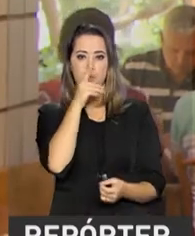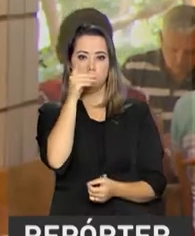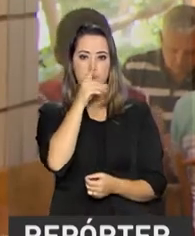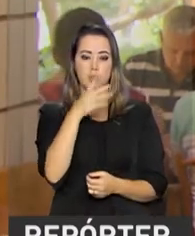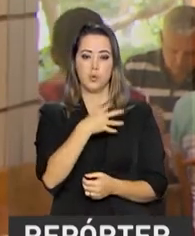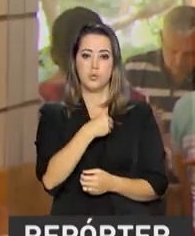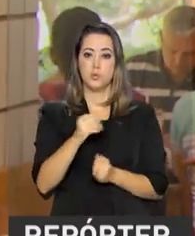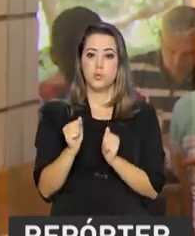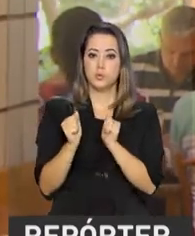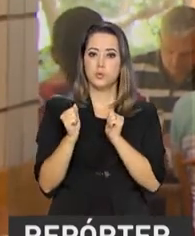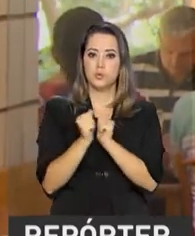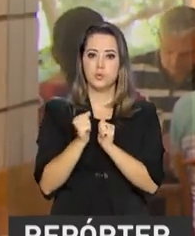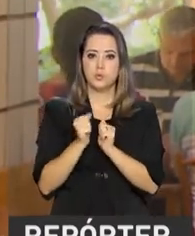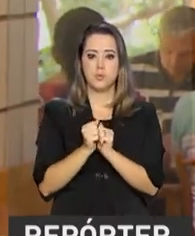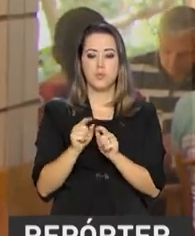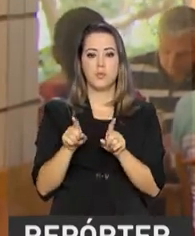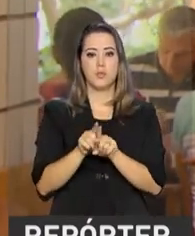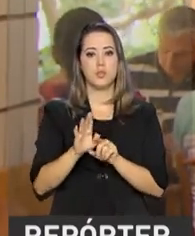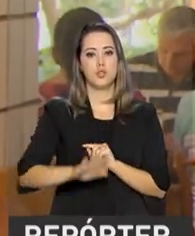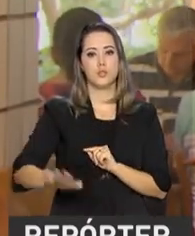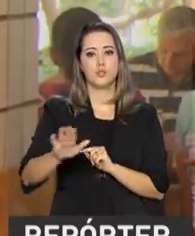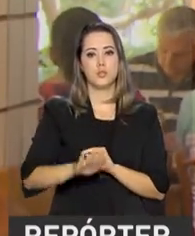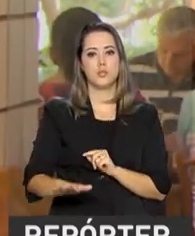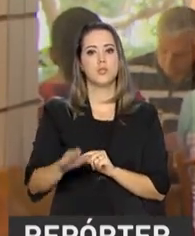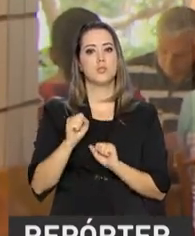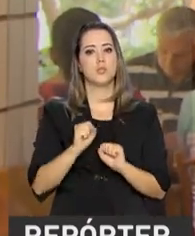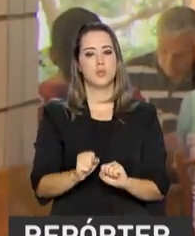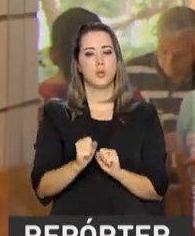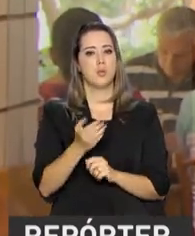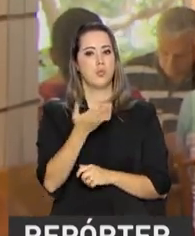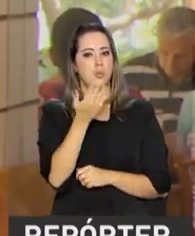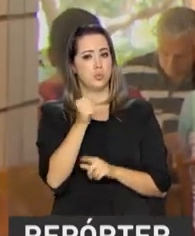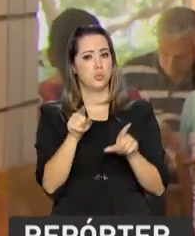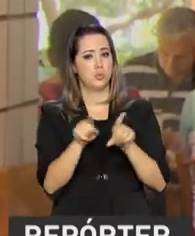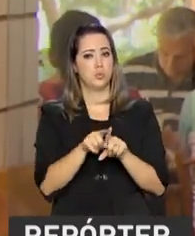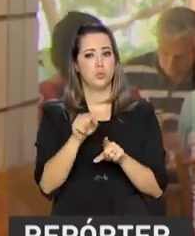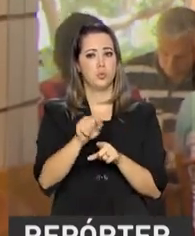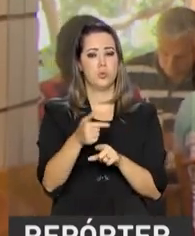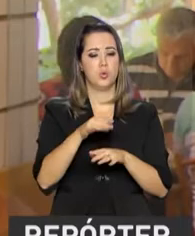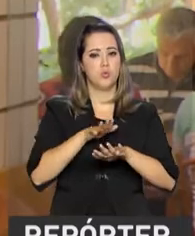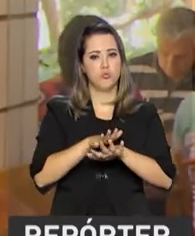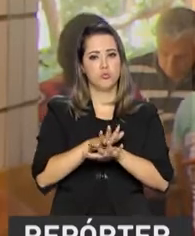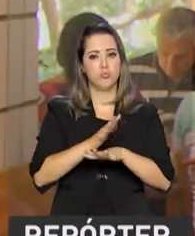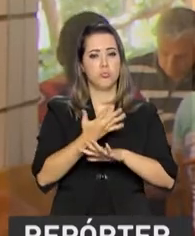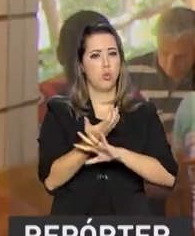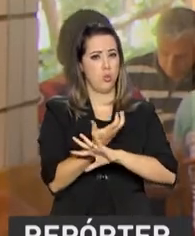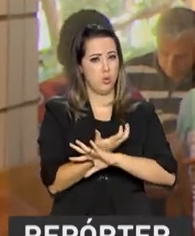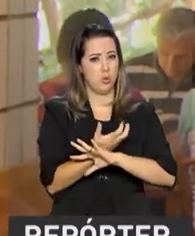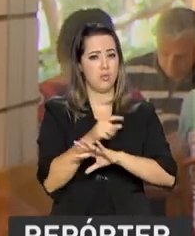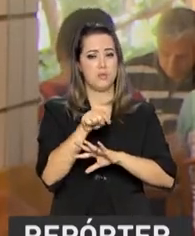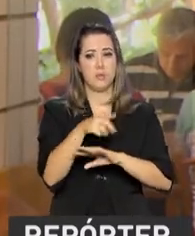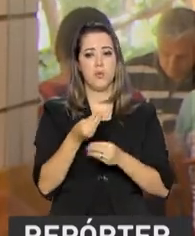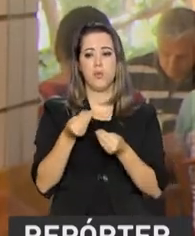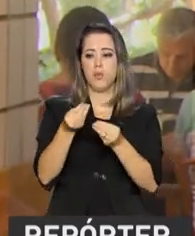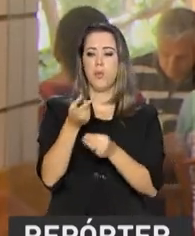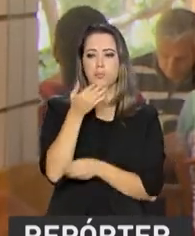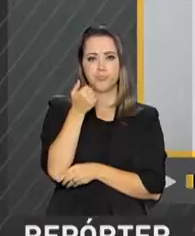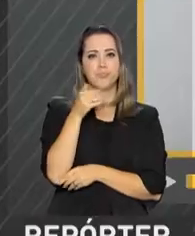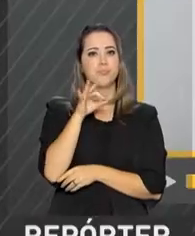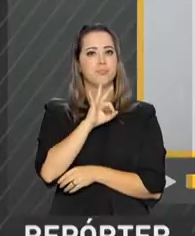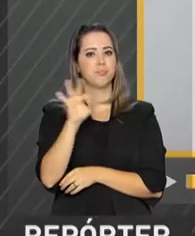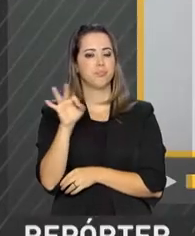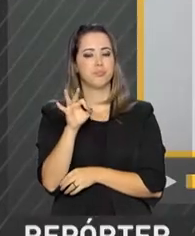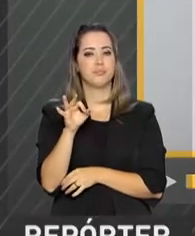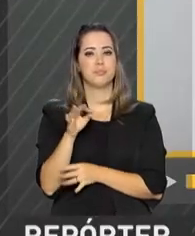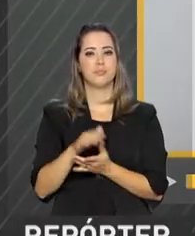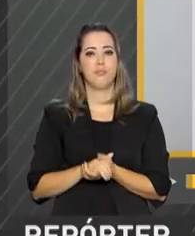né saem com os pais de crianças o que o fato de não ter espinha a mãe tem tranquilidade do peixe com a criança